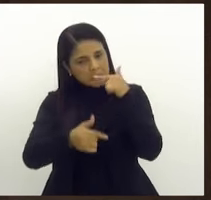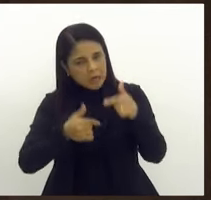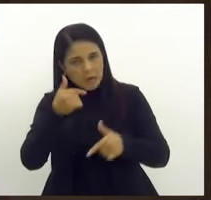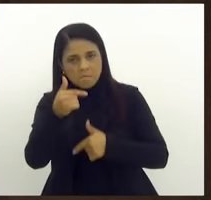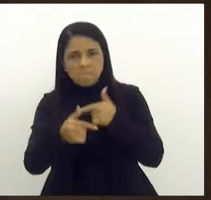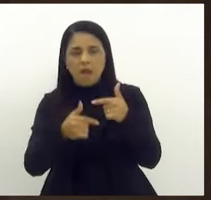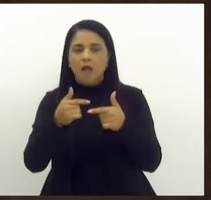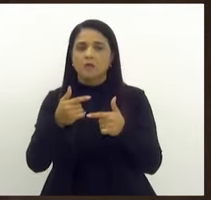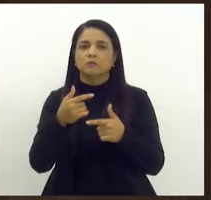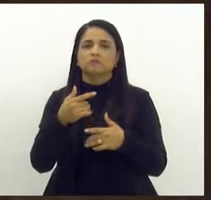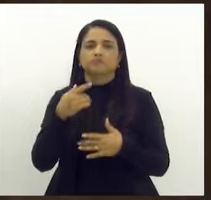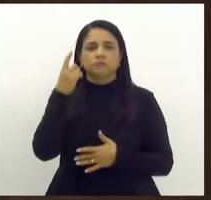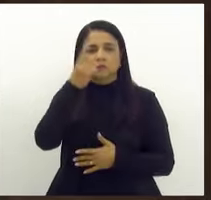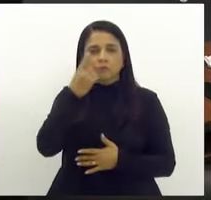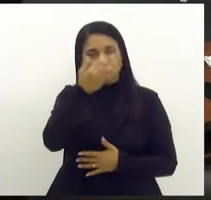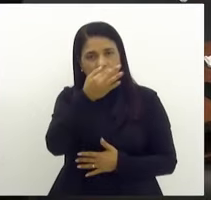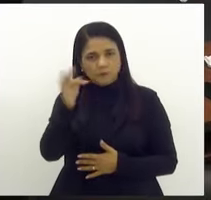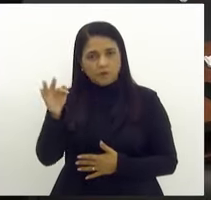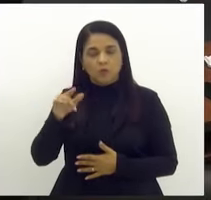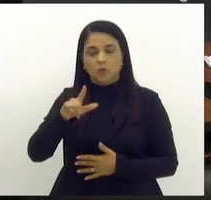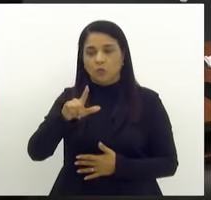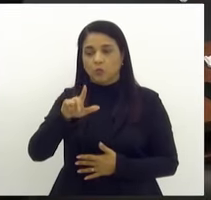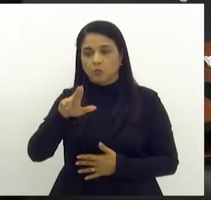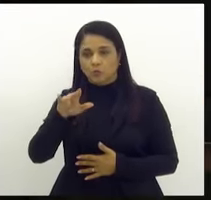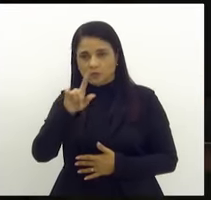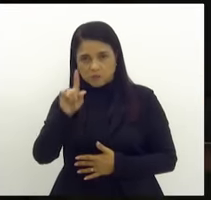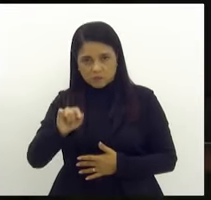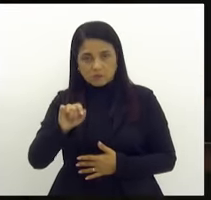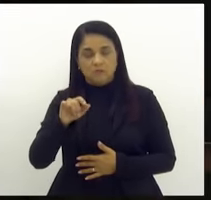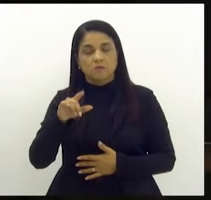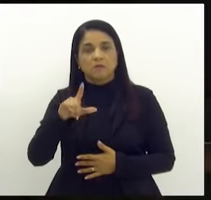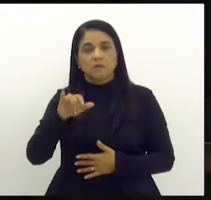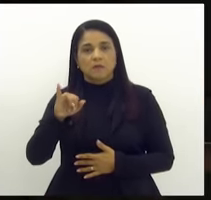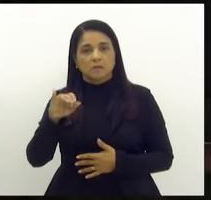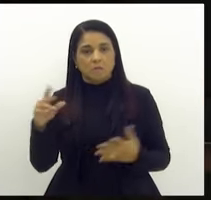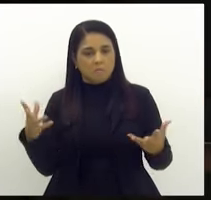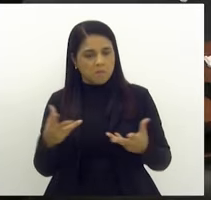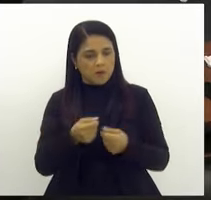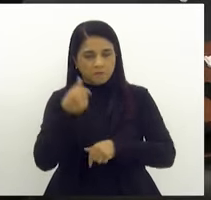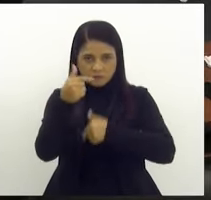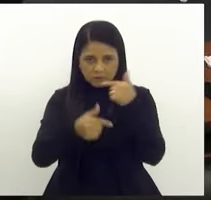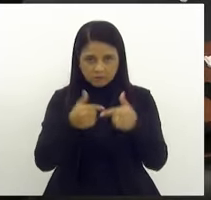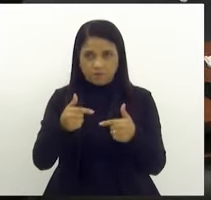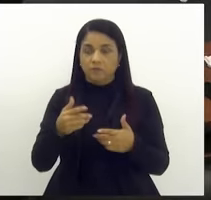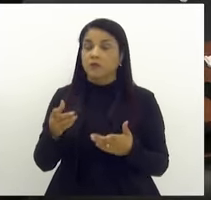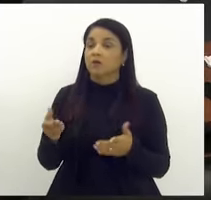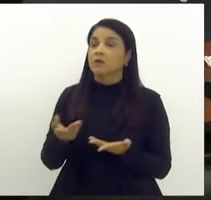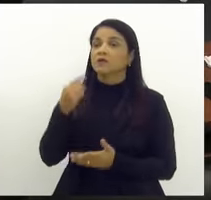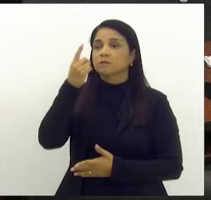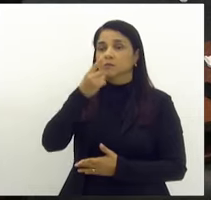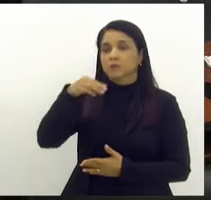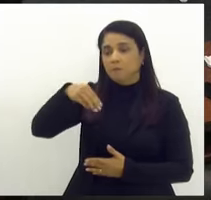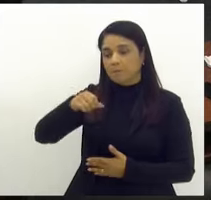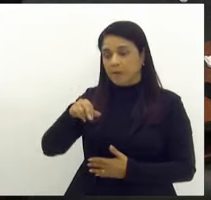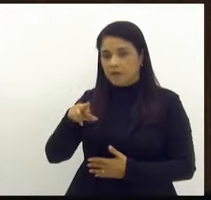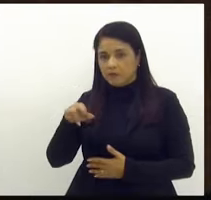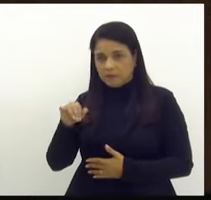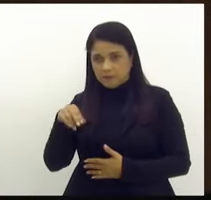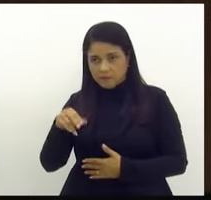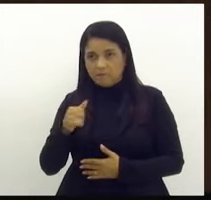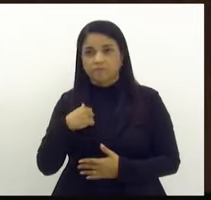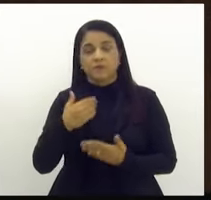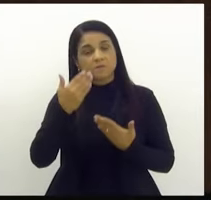deputado federal Luiz Lima Obrigado Presidente Obrigado deputada deputada Marina Obrigada Presidente também gostaria